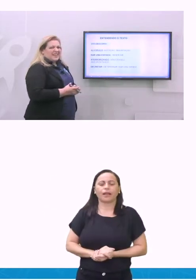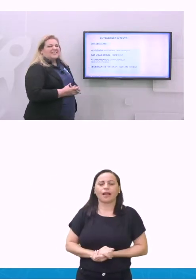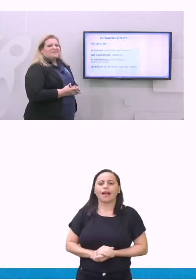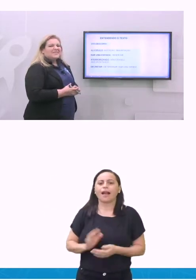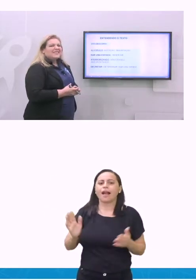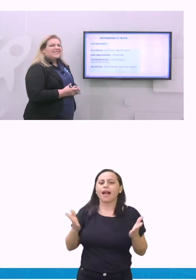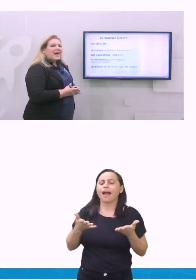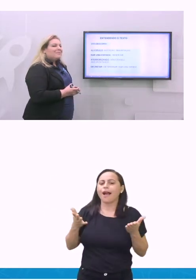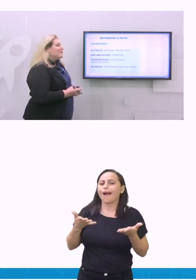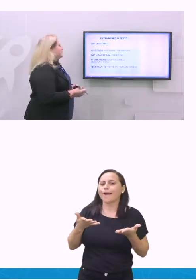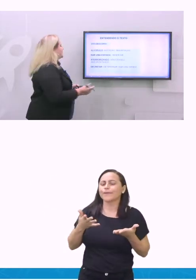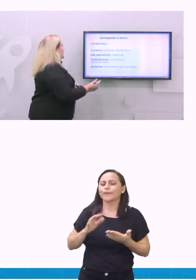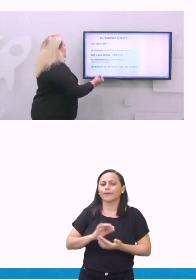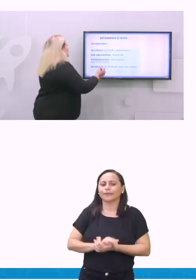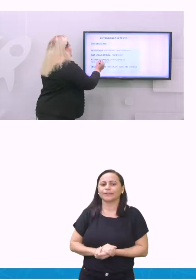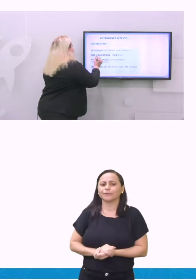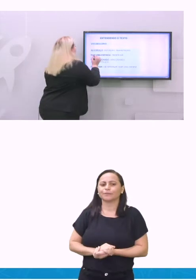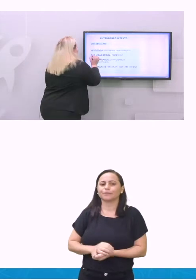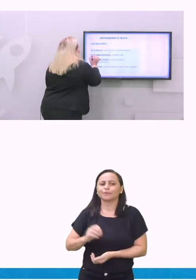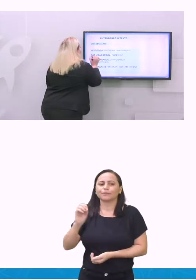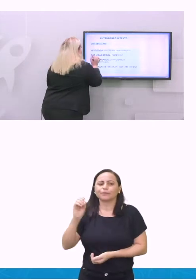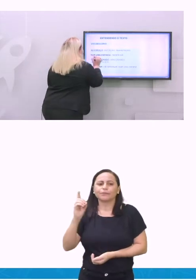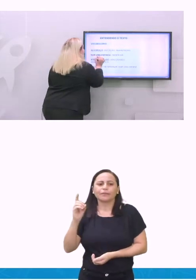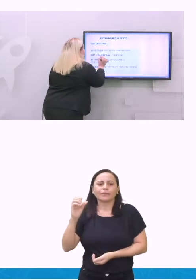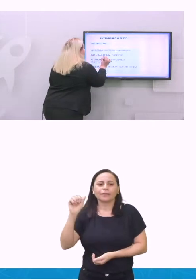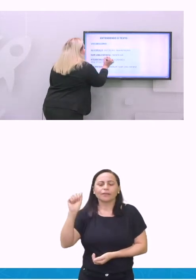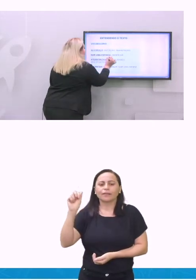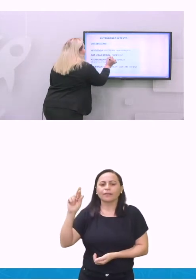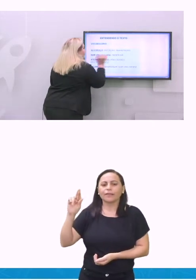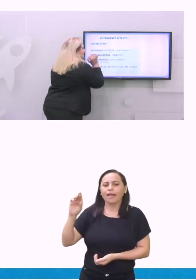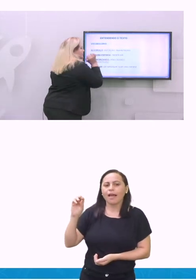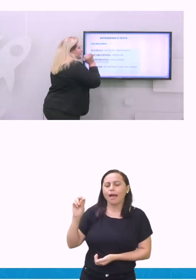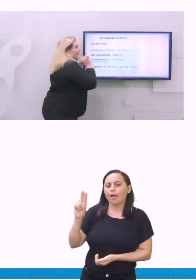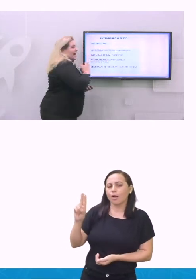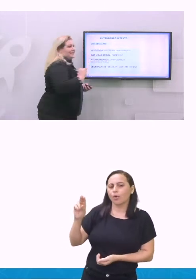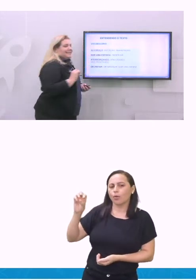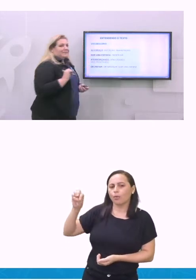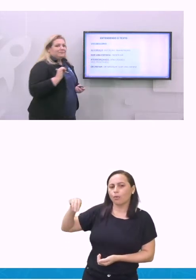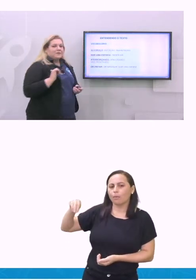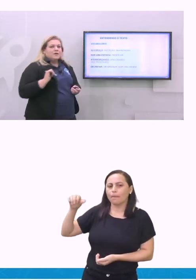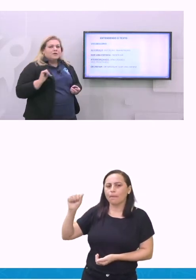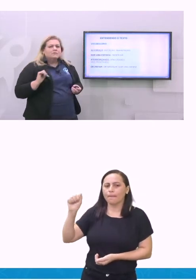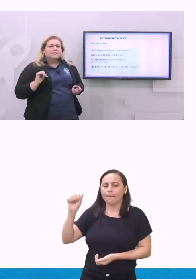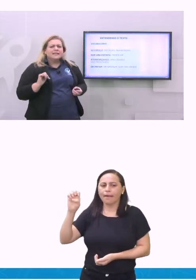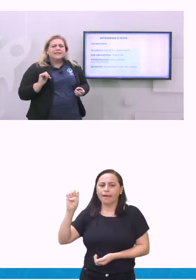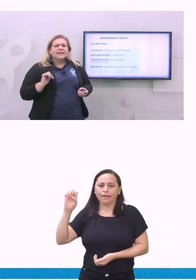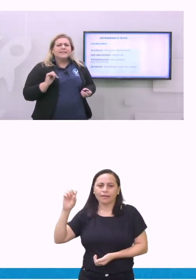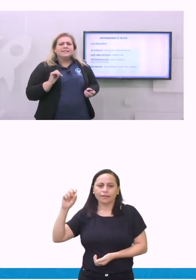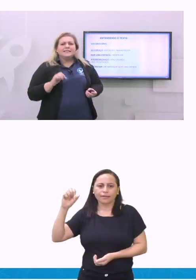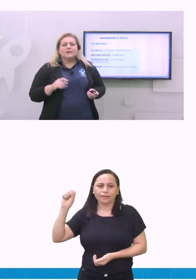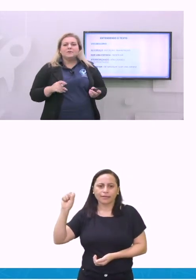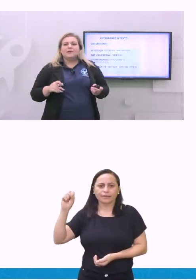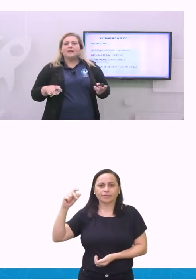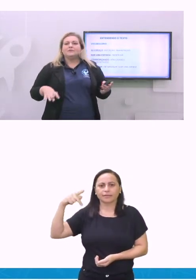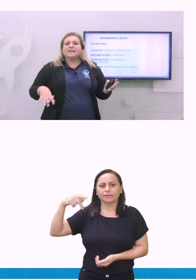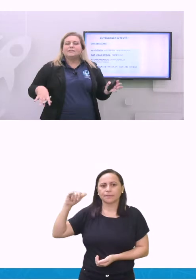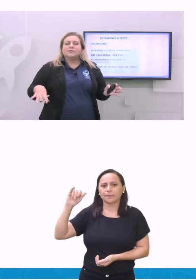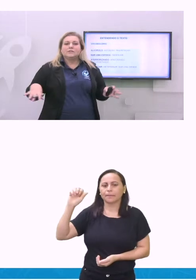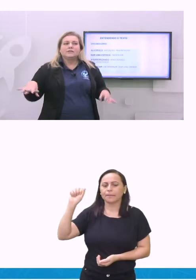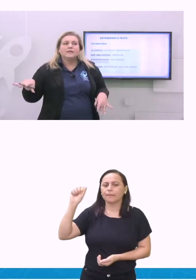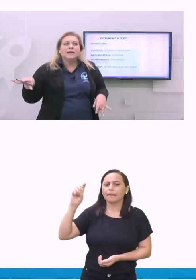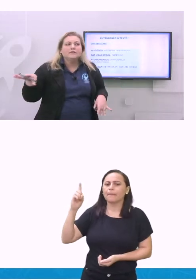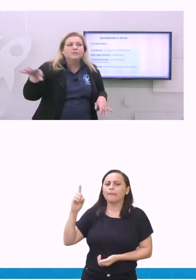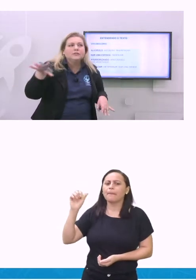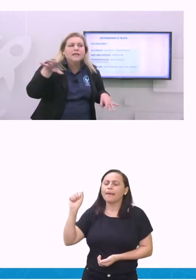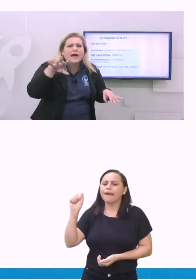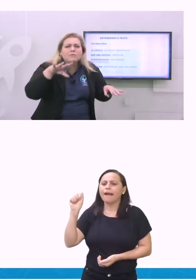acho que essa vocês sabem. Dar uma espiada. O que quer dizer quando lá no texto falou